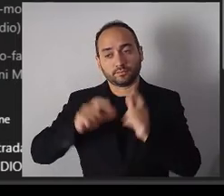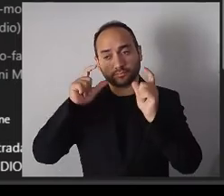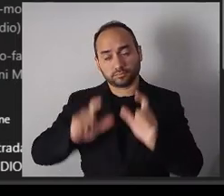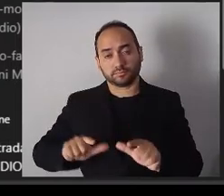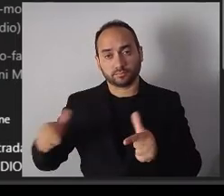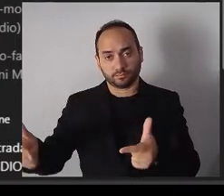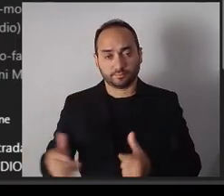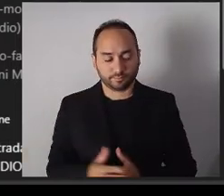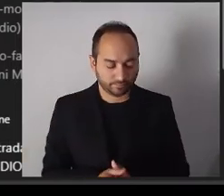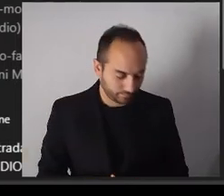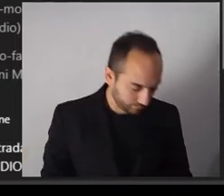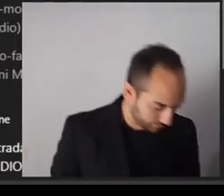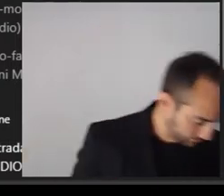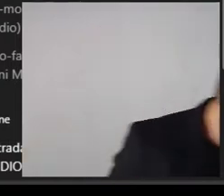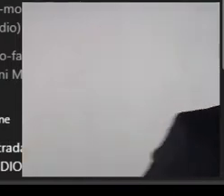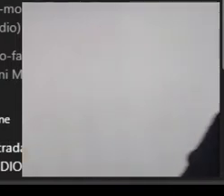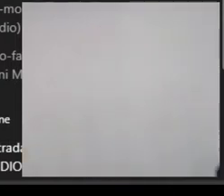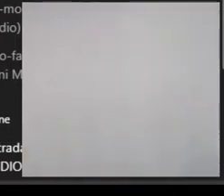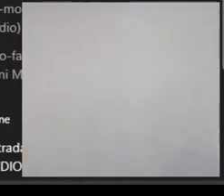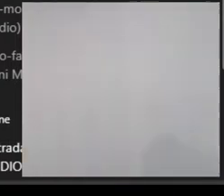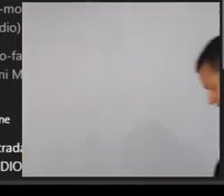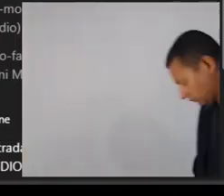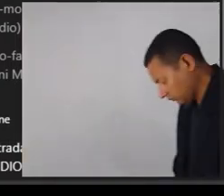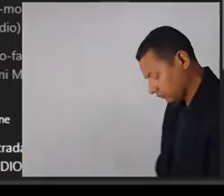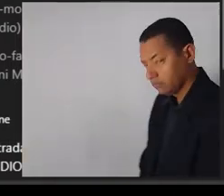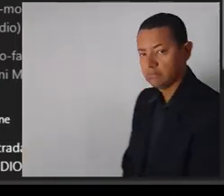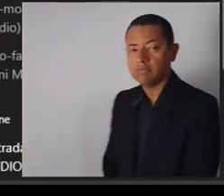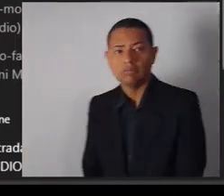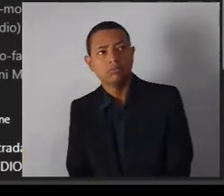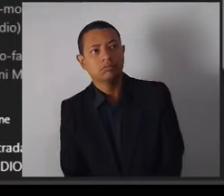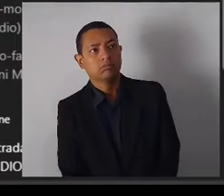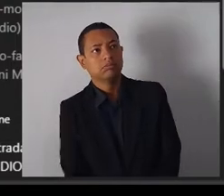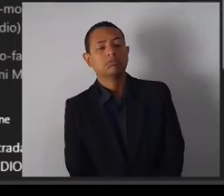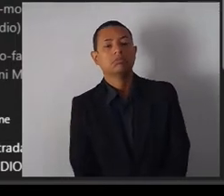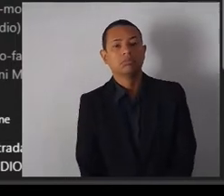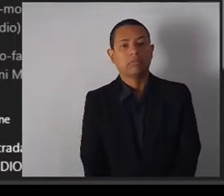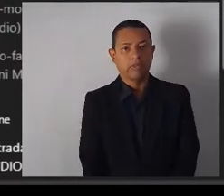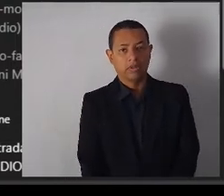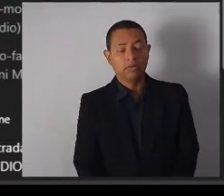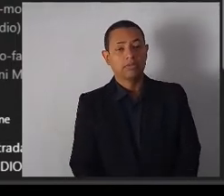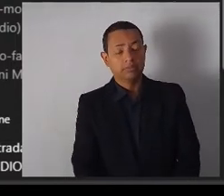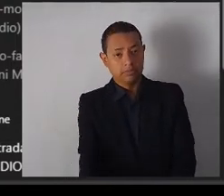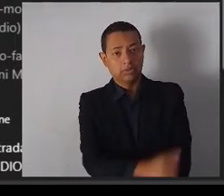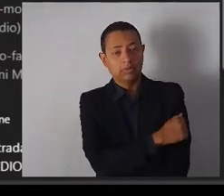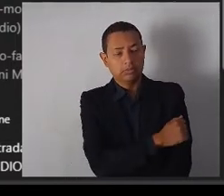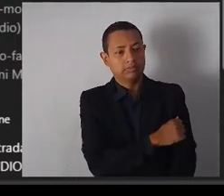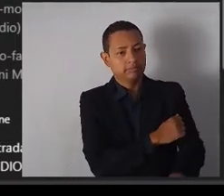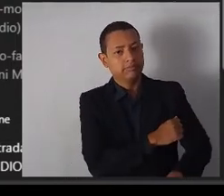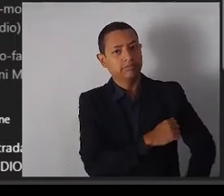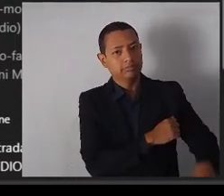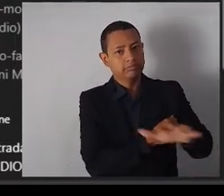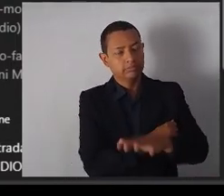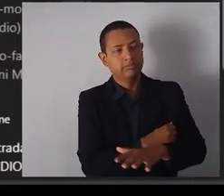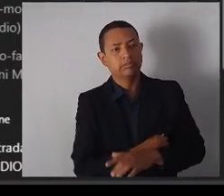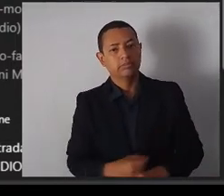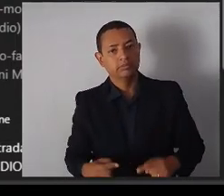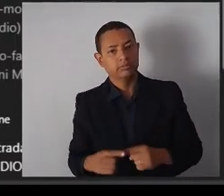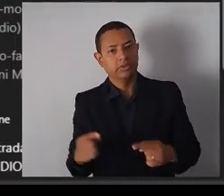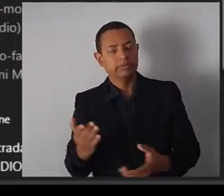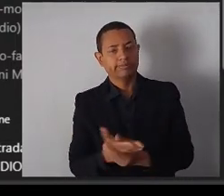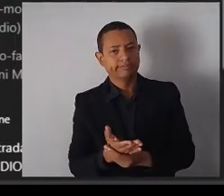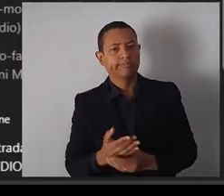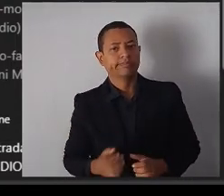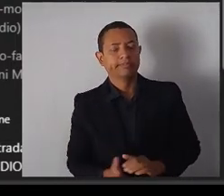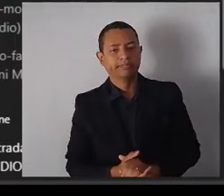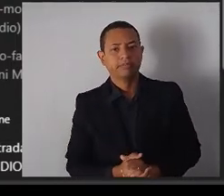ação. E aqui até uma questão boa, cumprimento também, aproveito os alunos que estão aqui, a questão boa de discussão, questão processual. Se